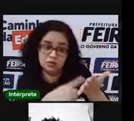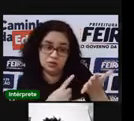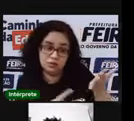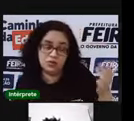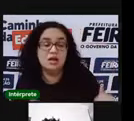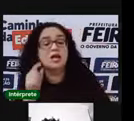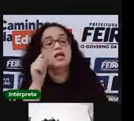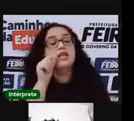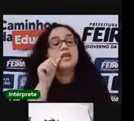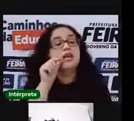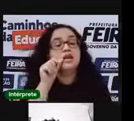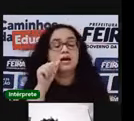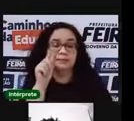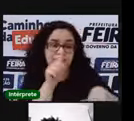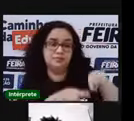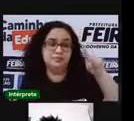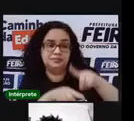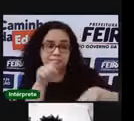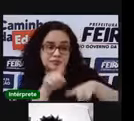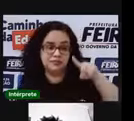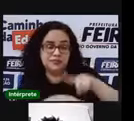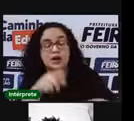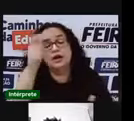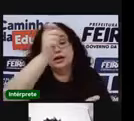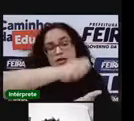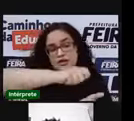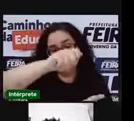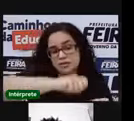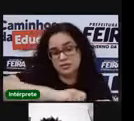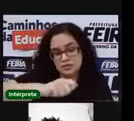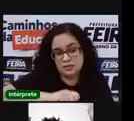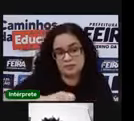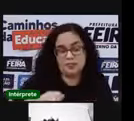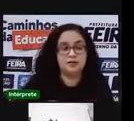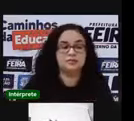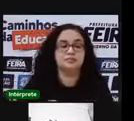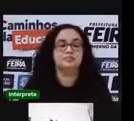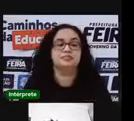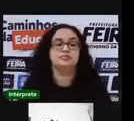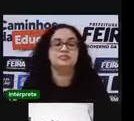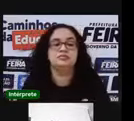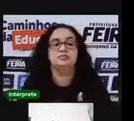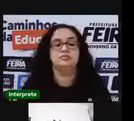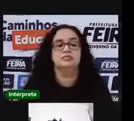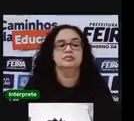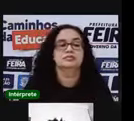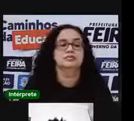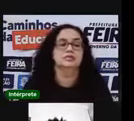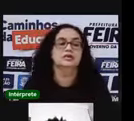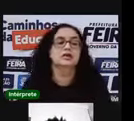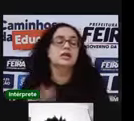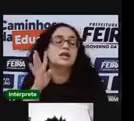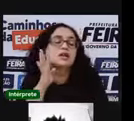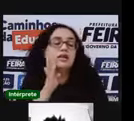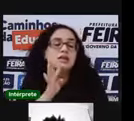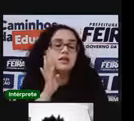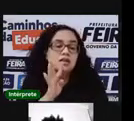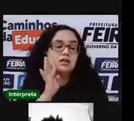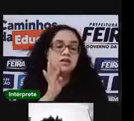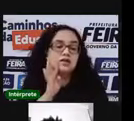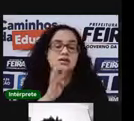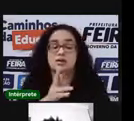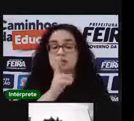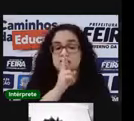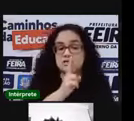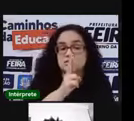os lápis materiais para escrever, não é? Fazer anotações. Olha, é interessante vocês responderem